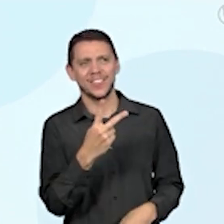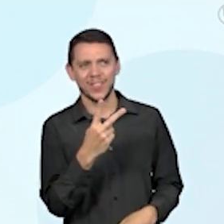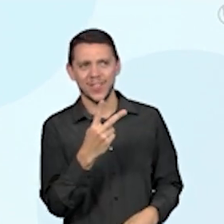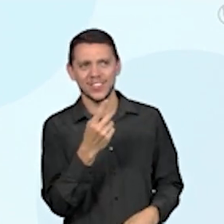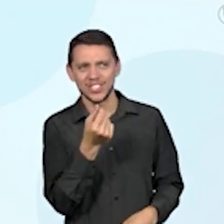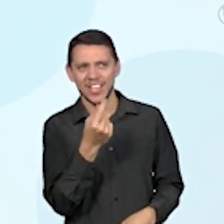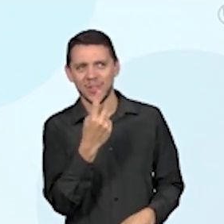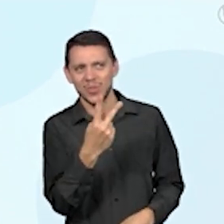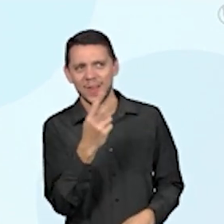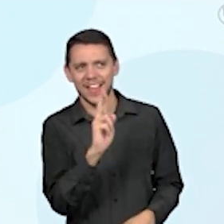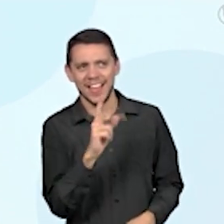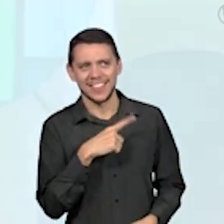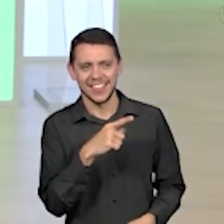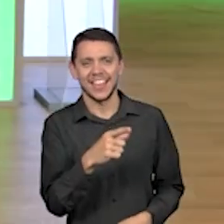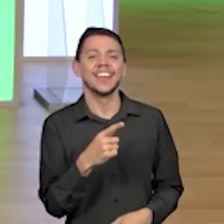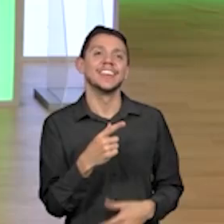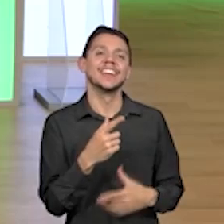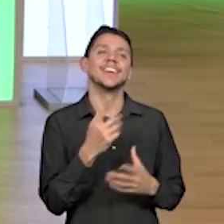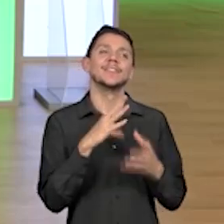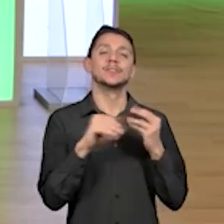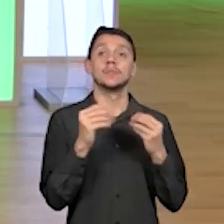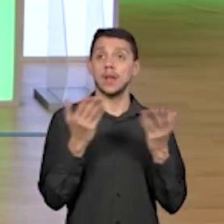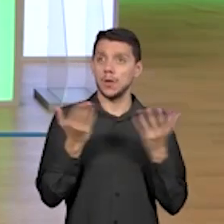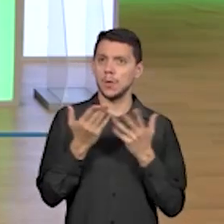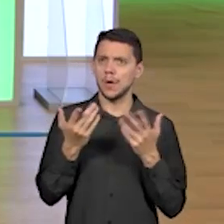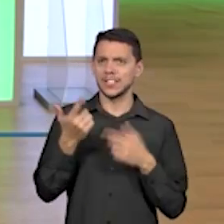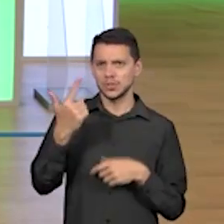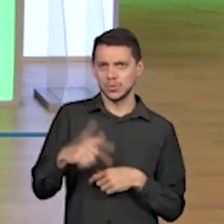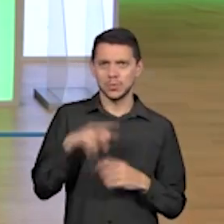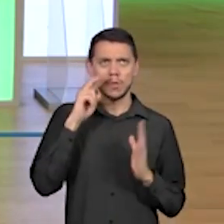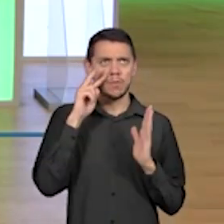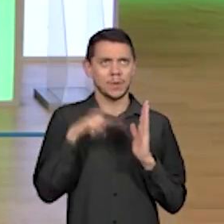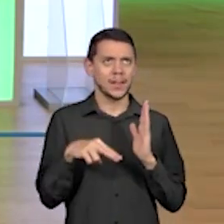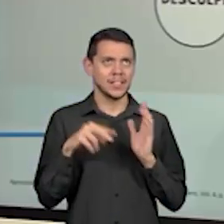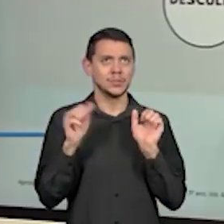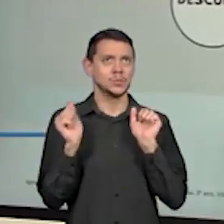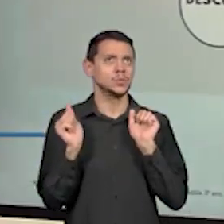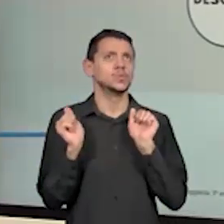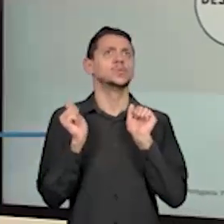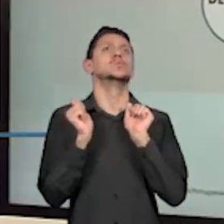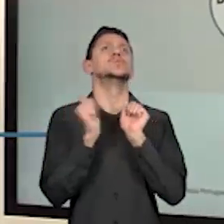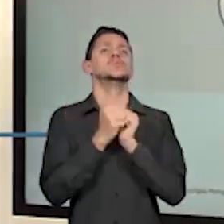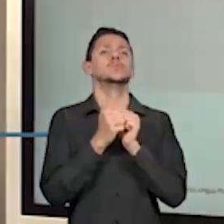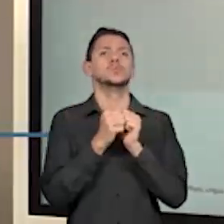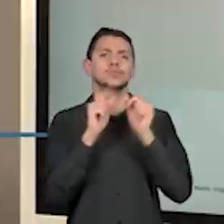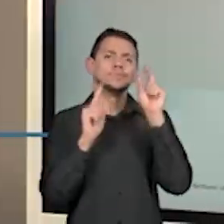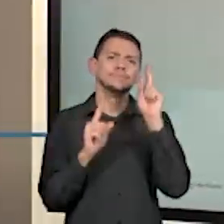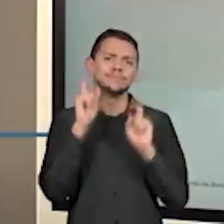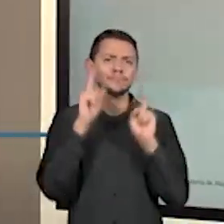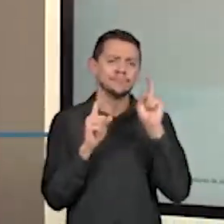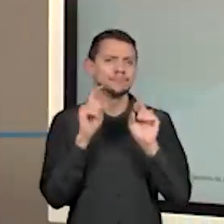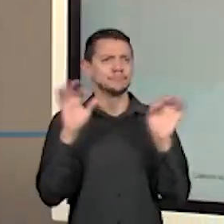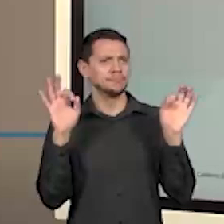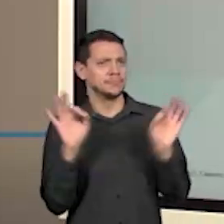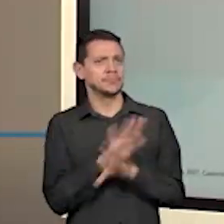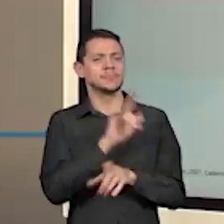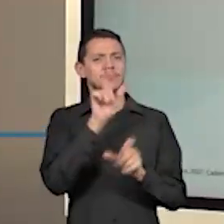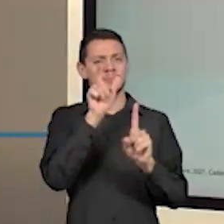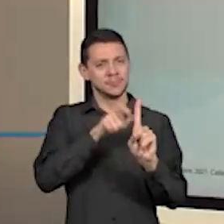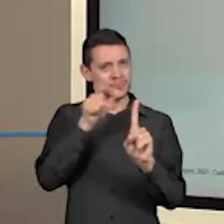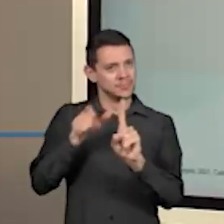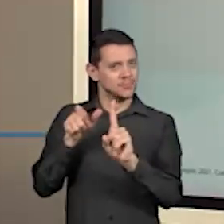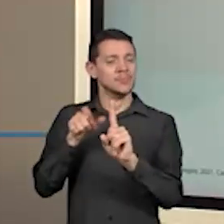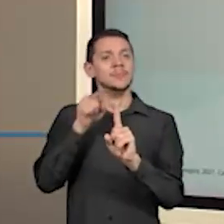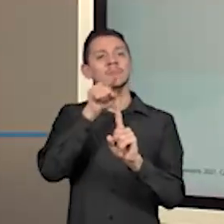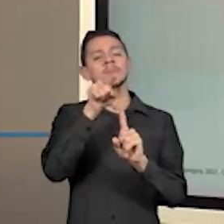Vamos retomar agora a leitura, professora Fran, com as carinhas, com as expressões dos personagens. Vocês